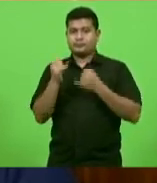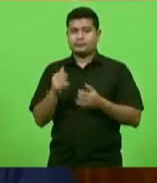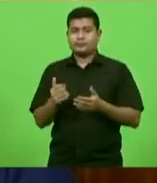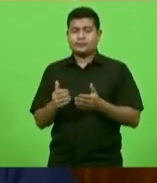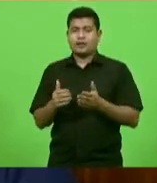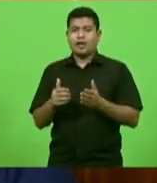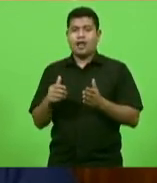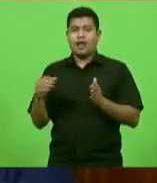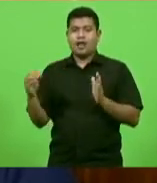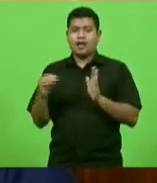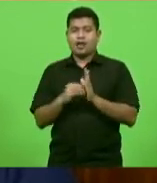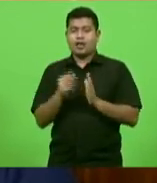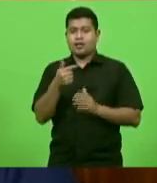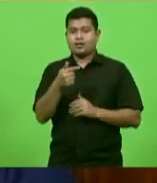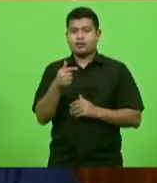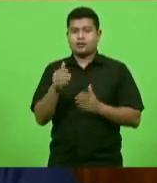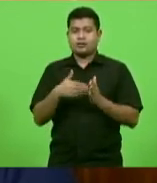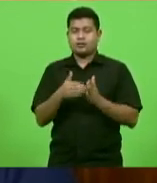folhas